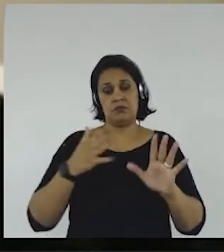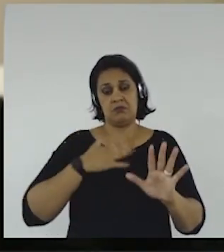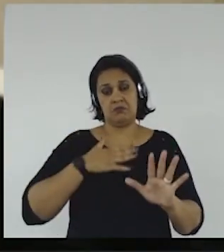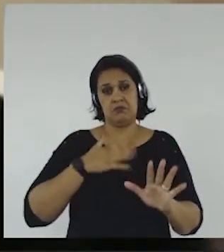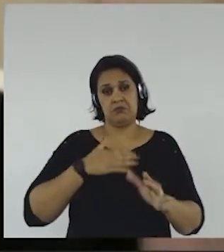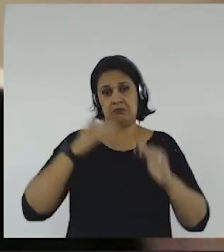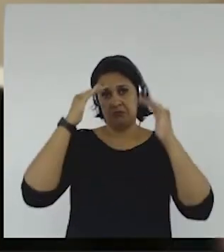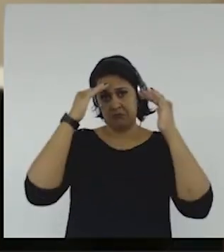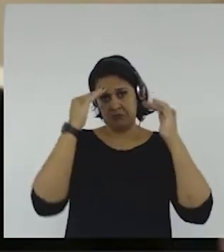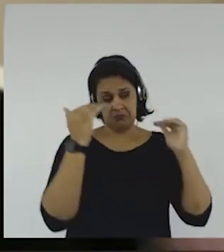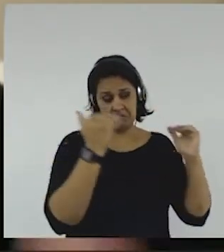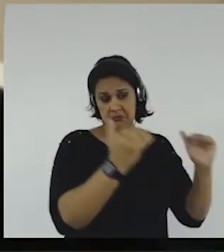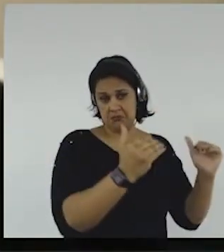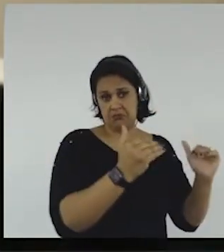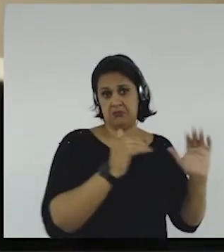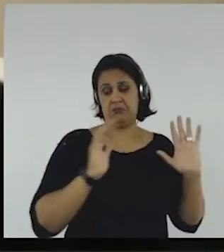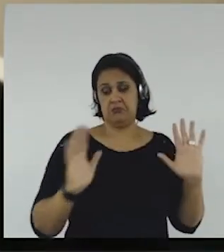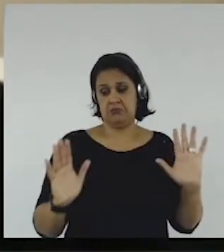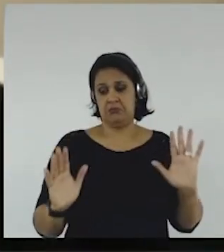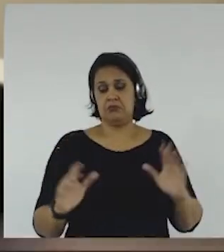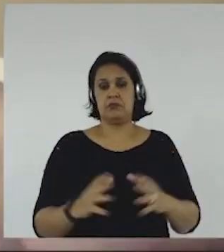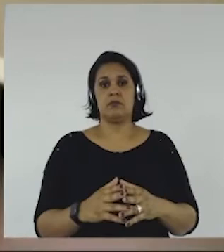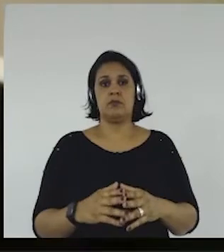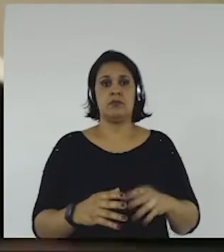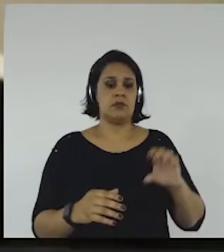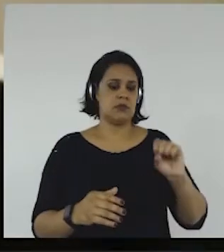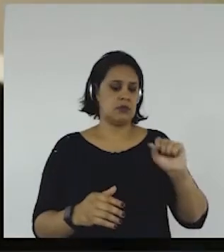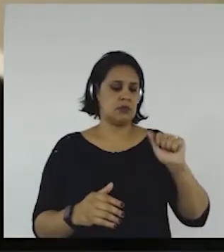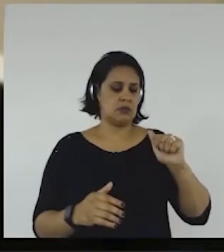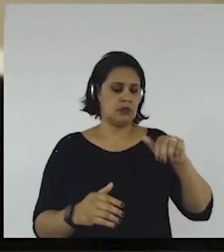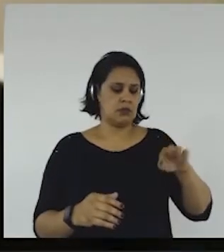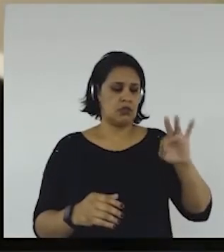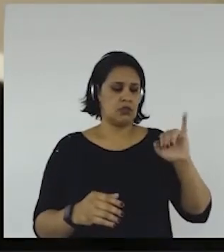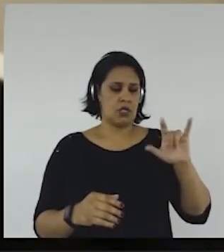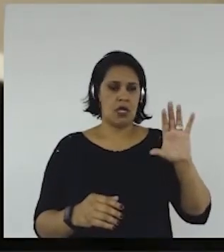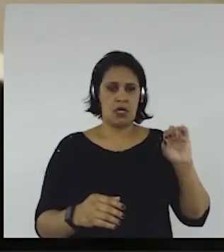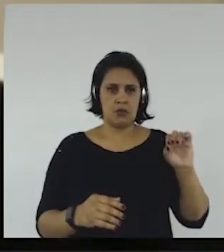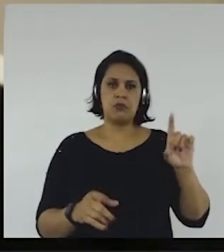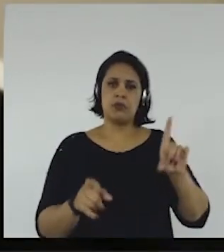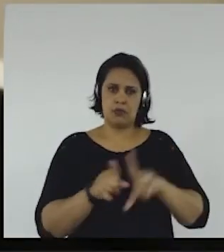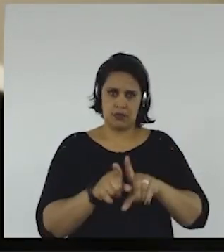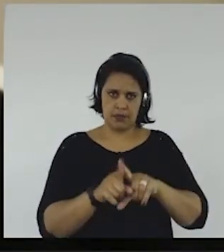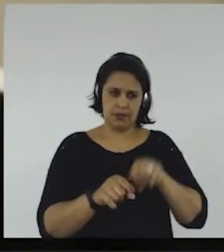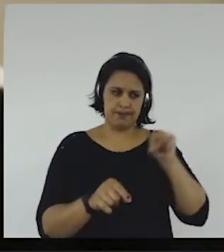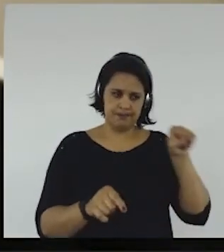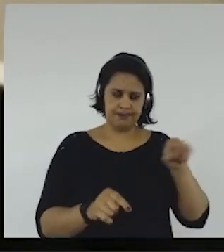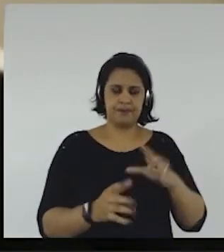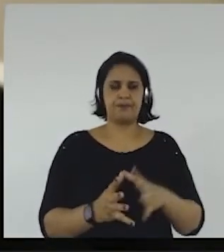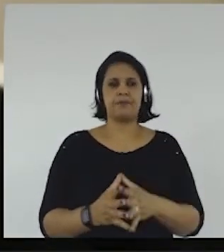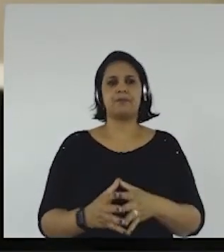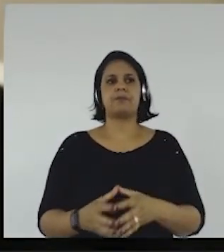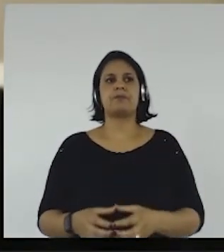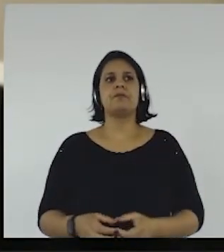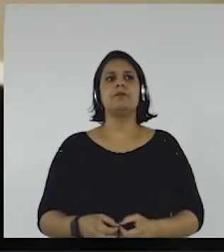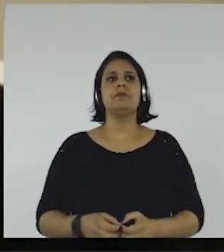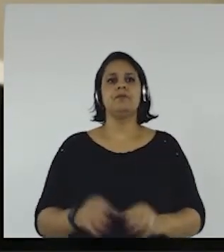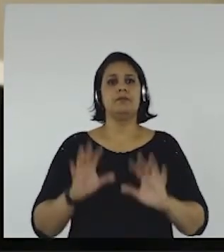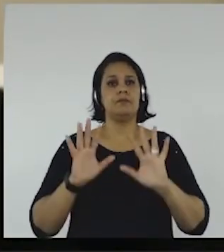origem e Santiago Dantas também fazia exatamente isso. Vejam,